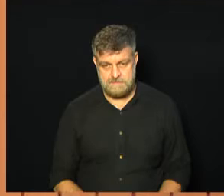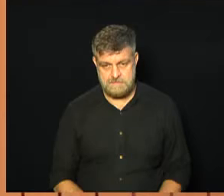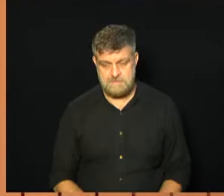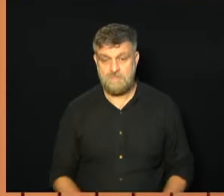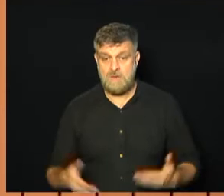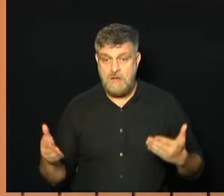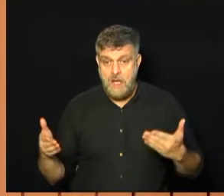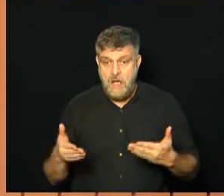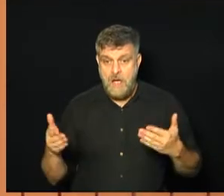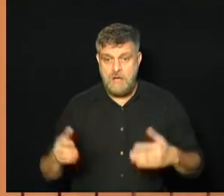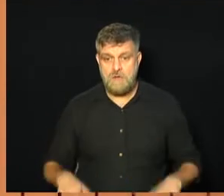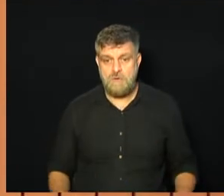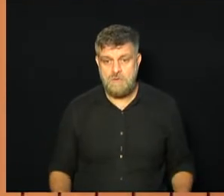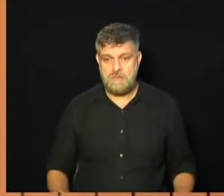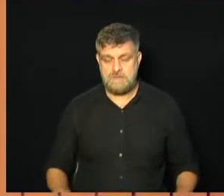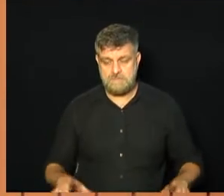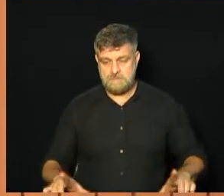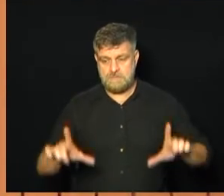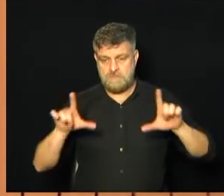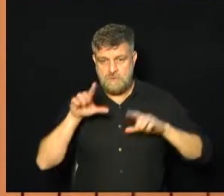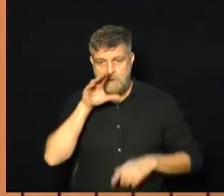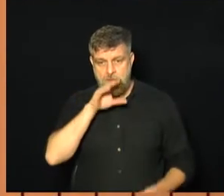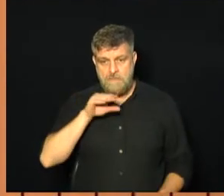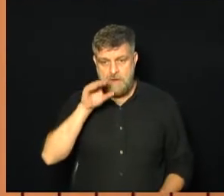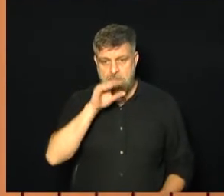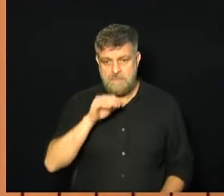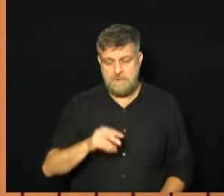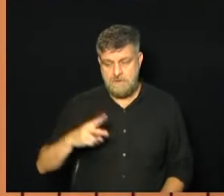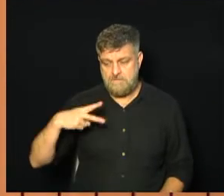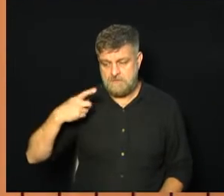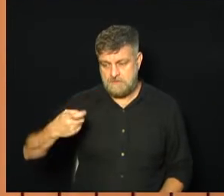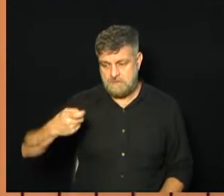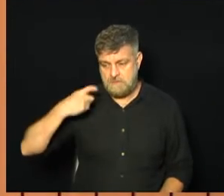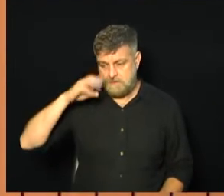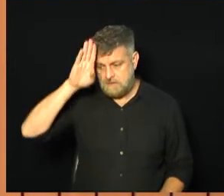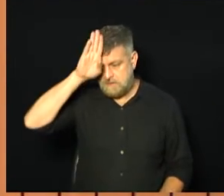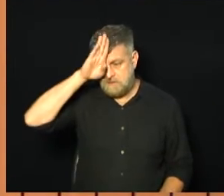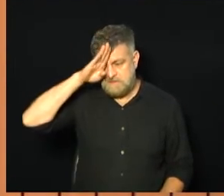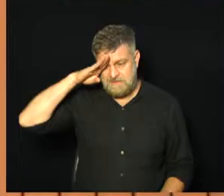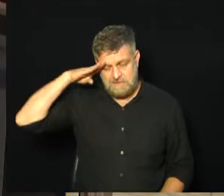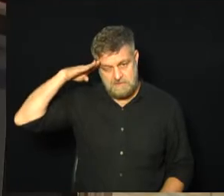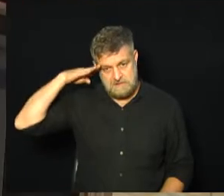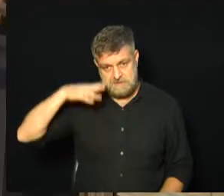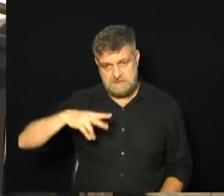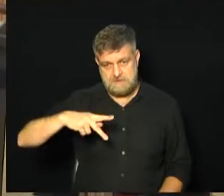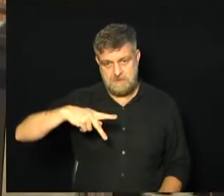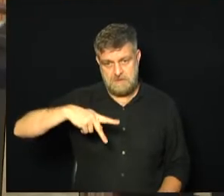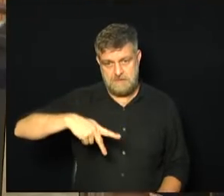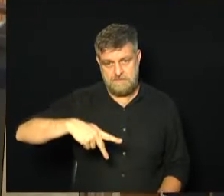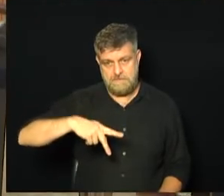Convidamos agora à tribuna para fazer uso da palavra o ex-vereador Pedro Tourinho.